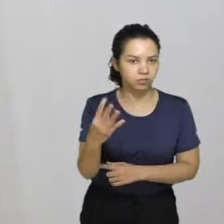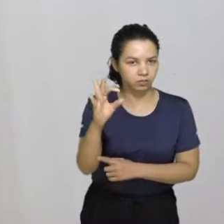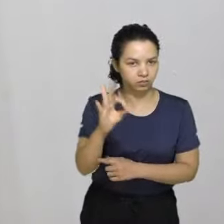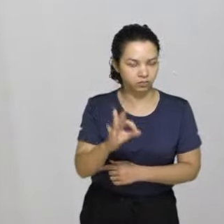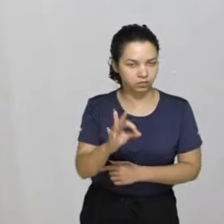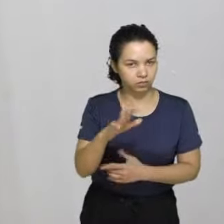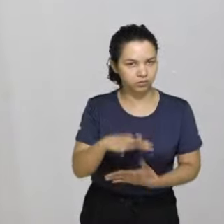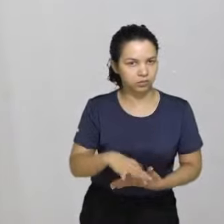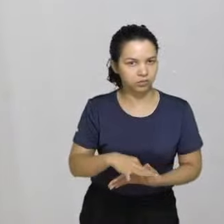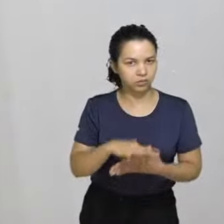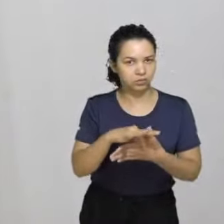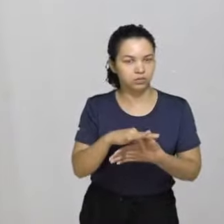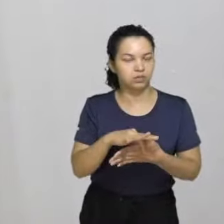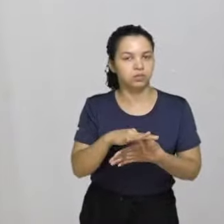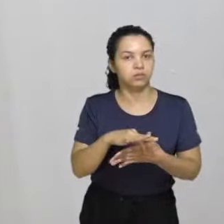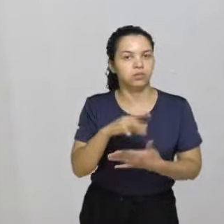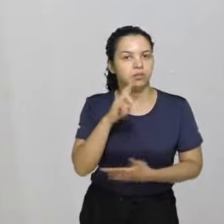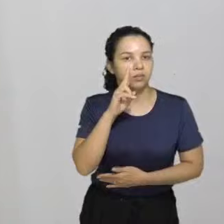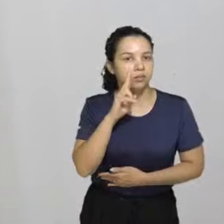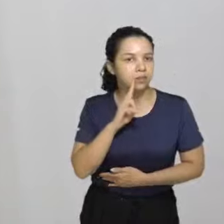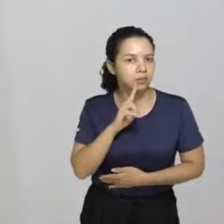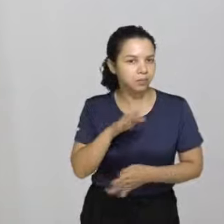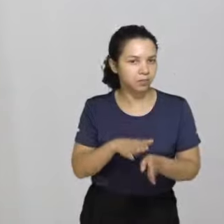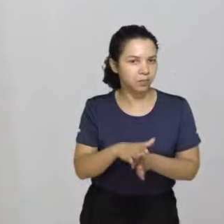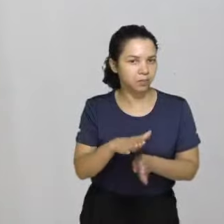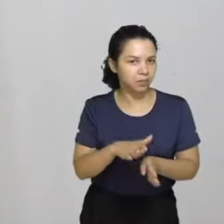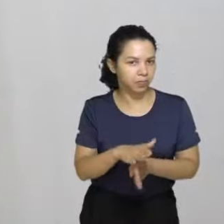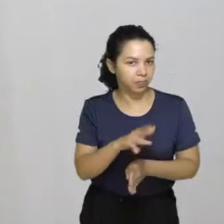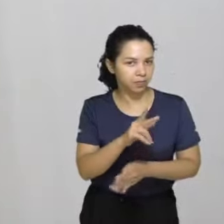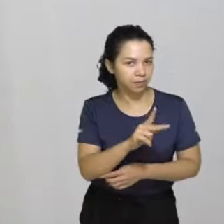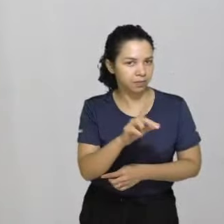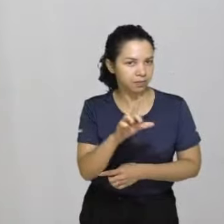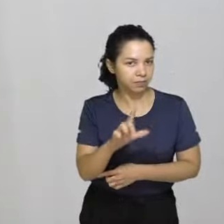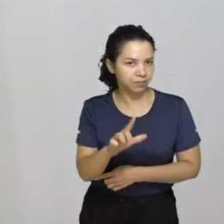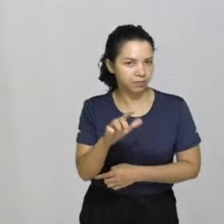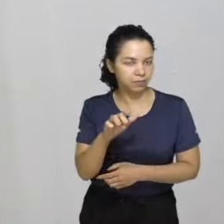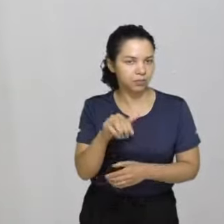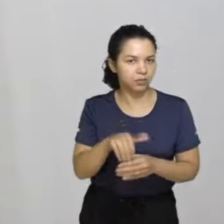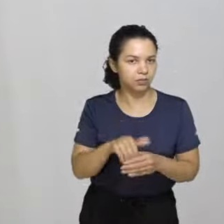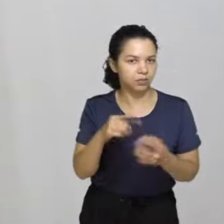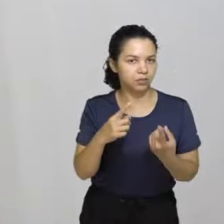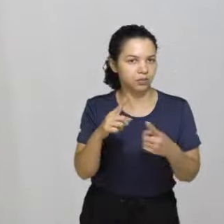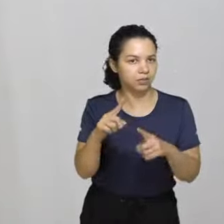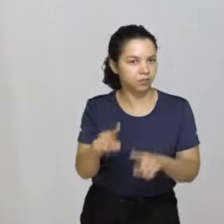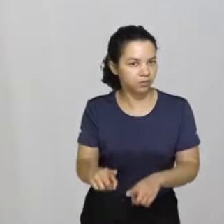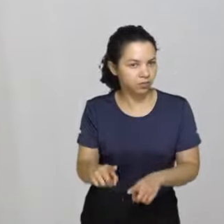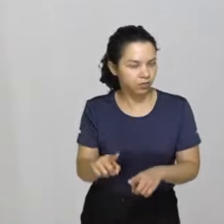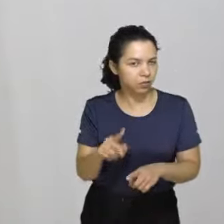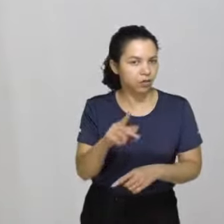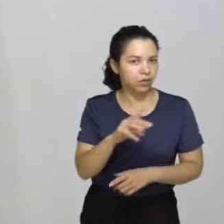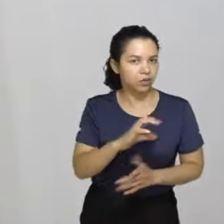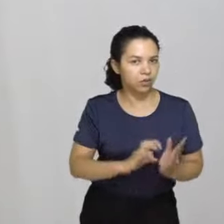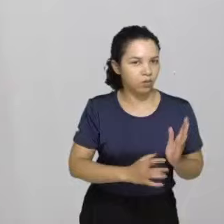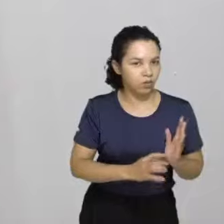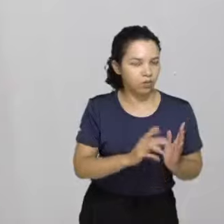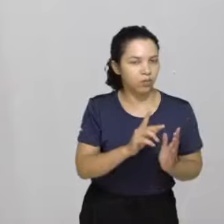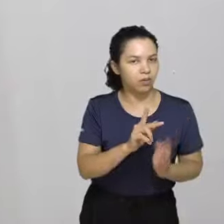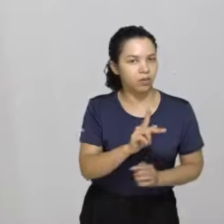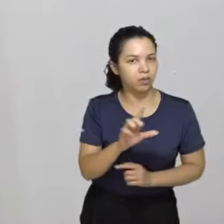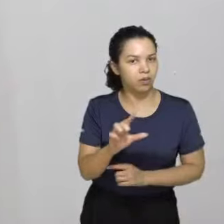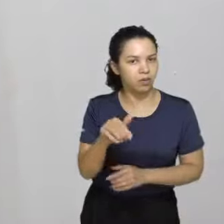líder Ivan Atz orientou para que o Partido Liberal votasse contra. E o Partido Liberal votou contra.